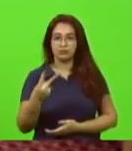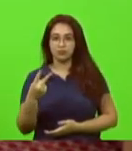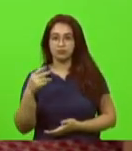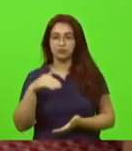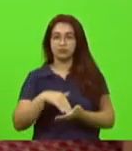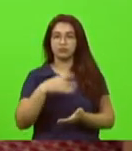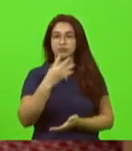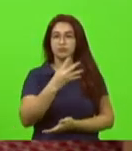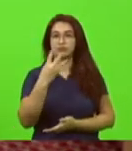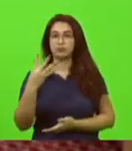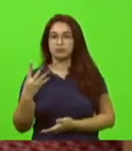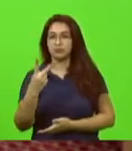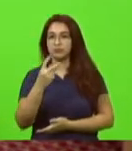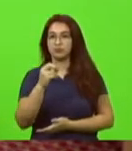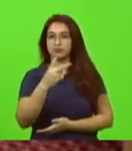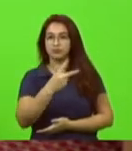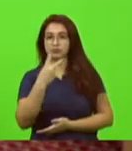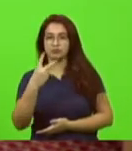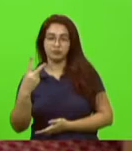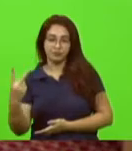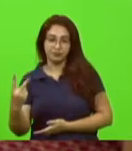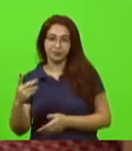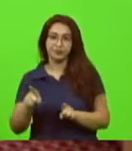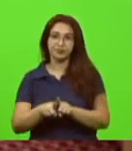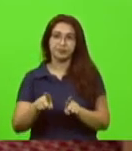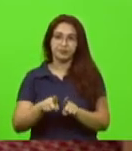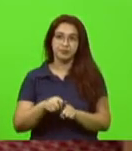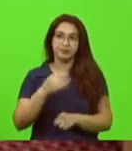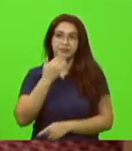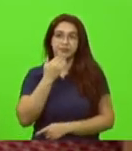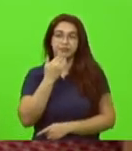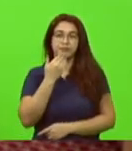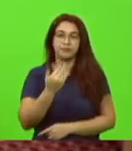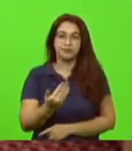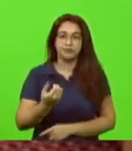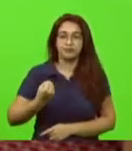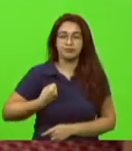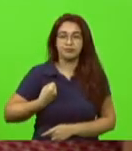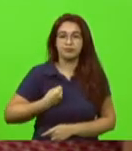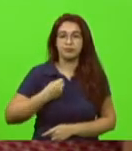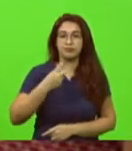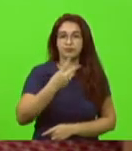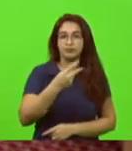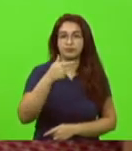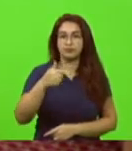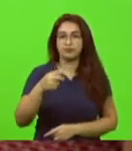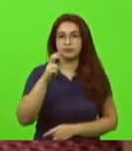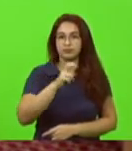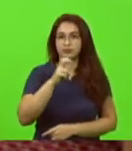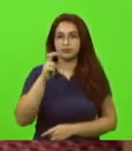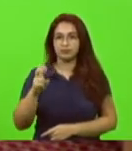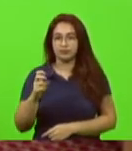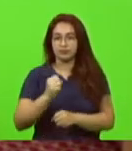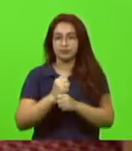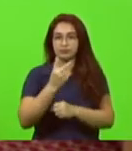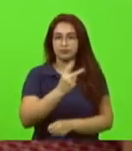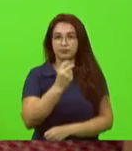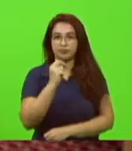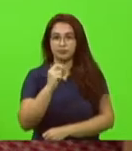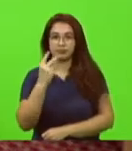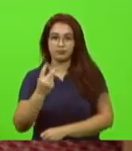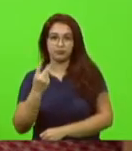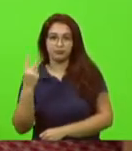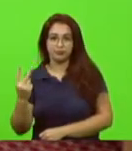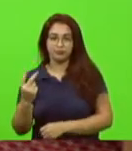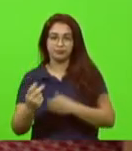2022 e os requerimentos números 27, 55 e 56 2022. Na